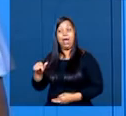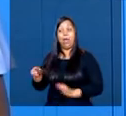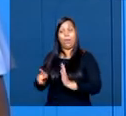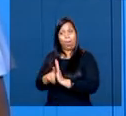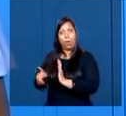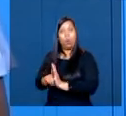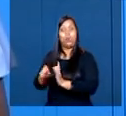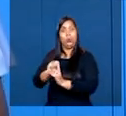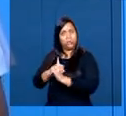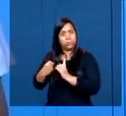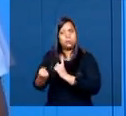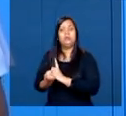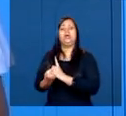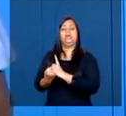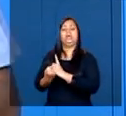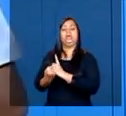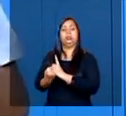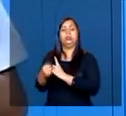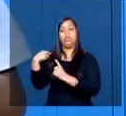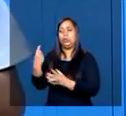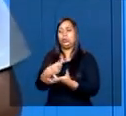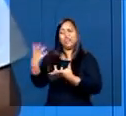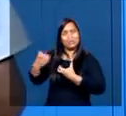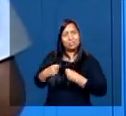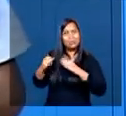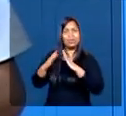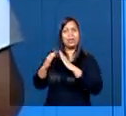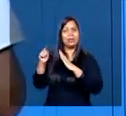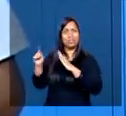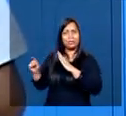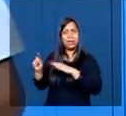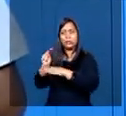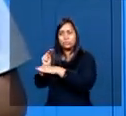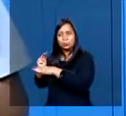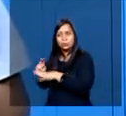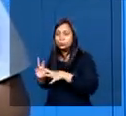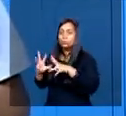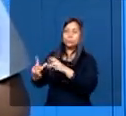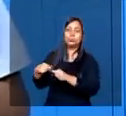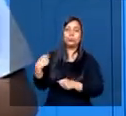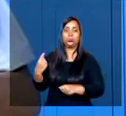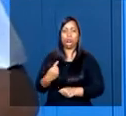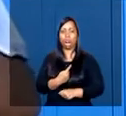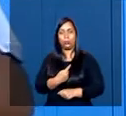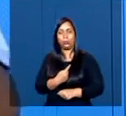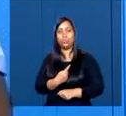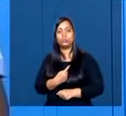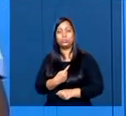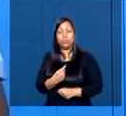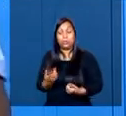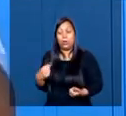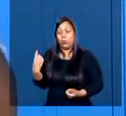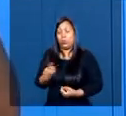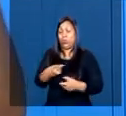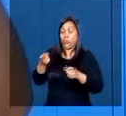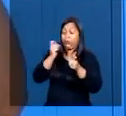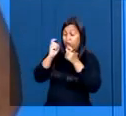Sociedade Brasileira de Psicanálise. Ele nos recebe na casa dele para fazer supervisão de todos os nossos casos. Então, a gente se